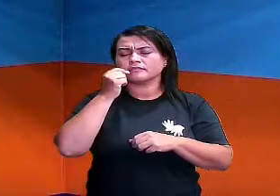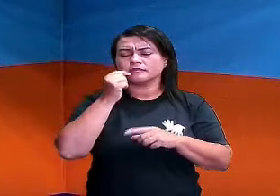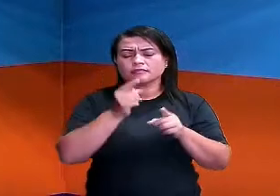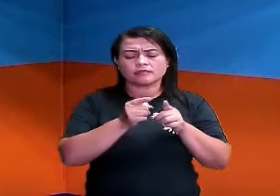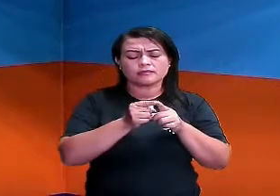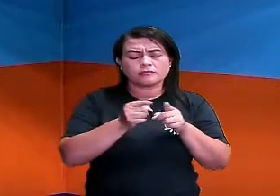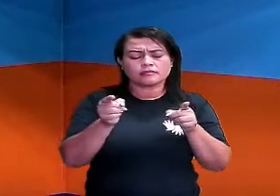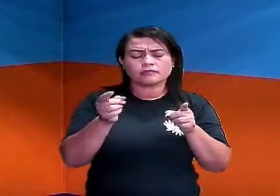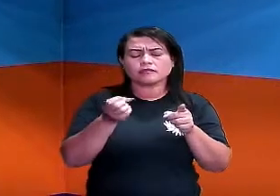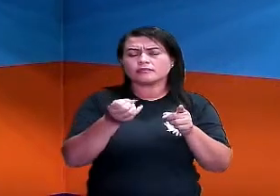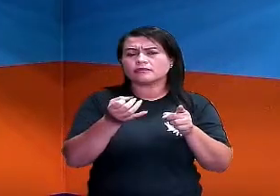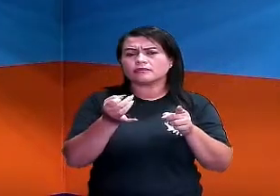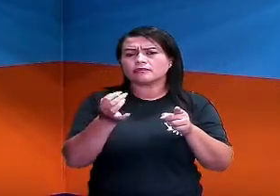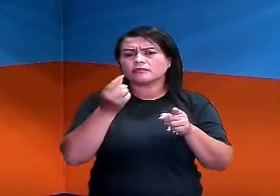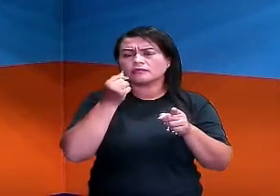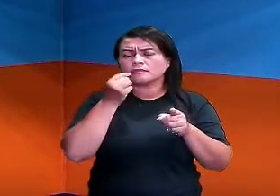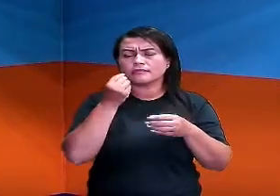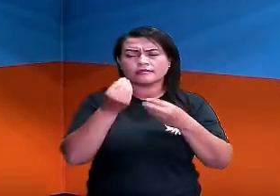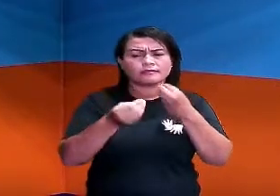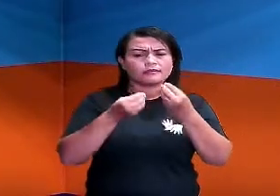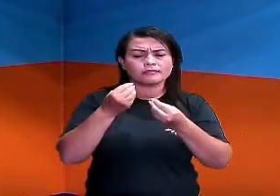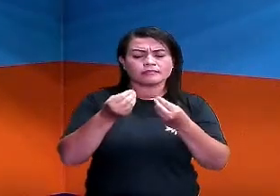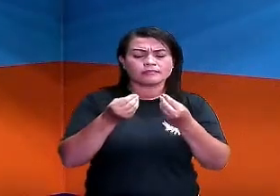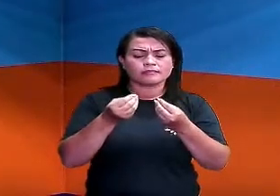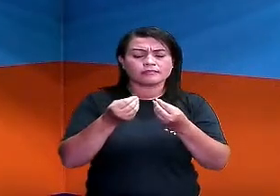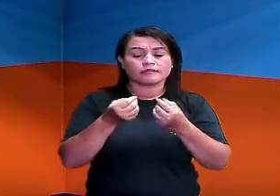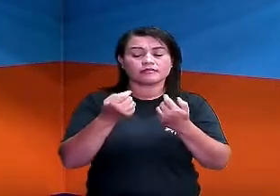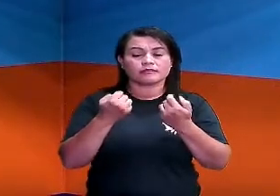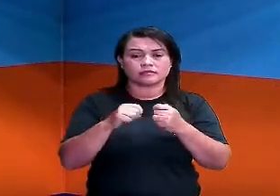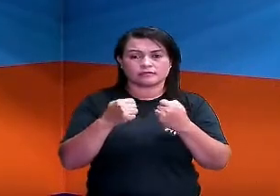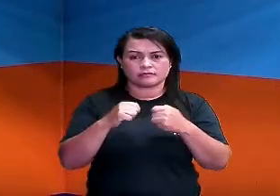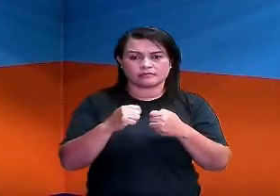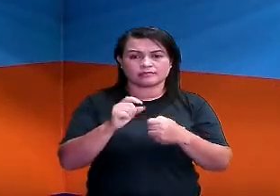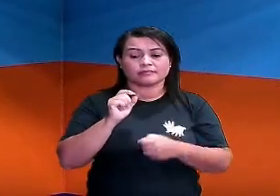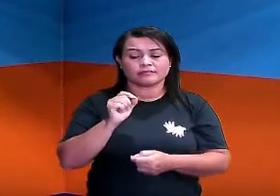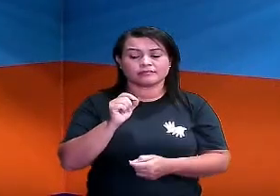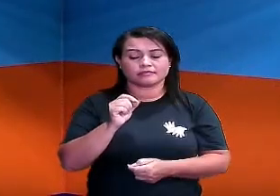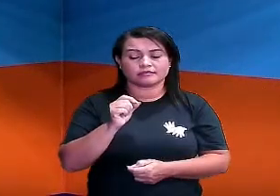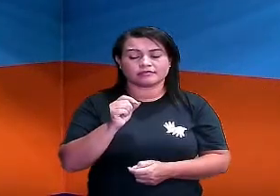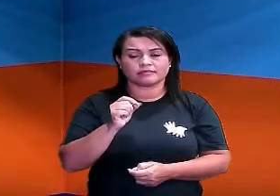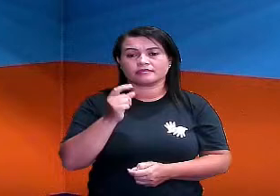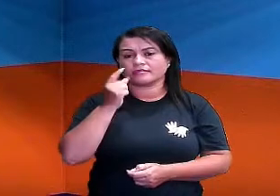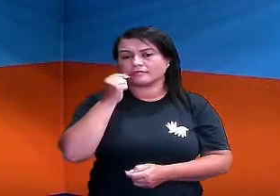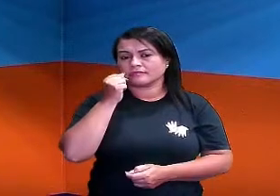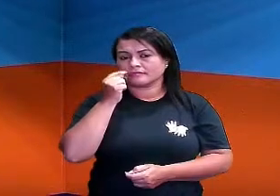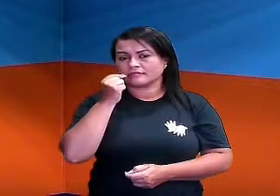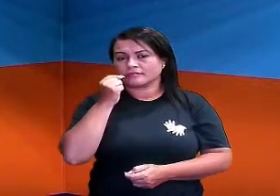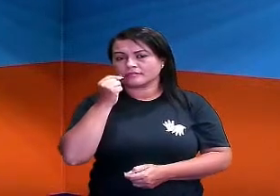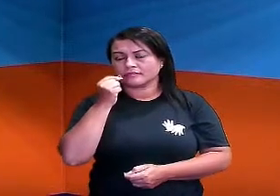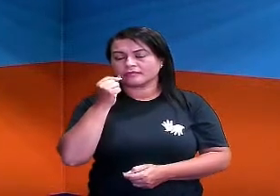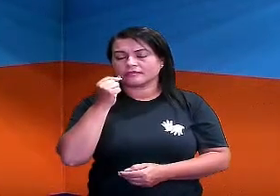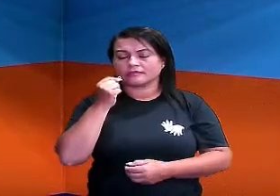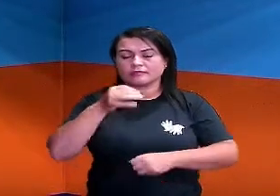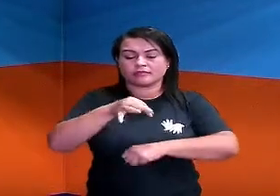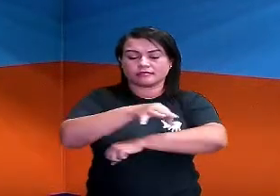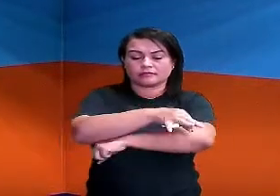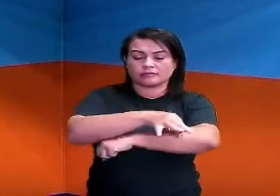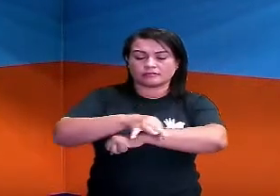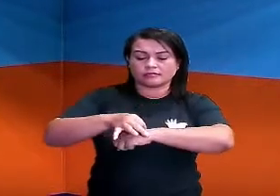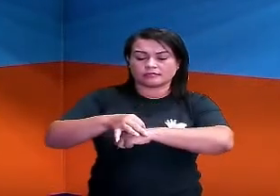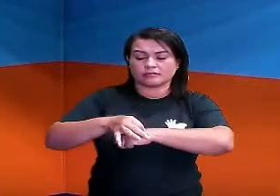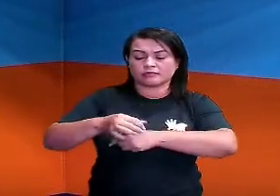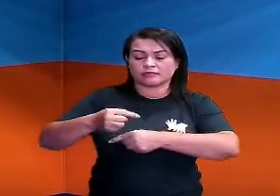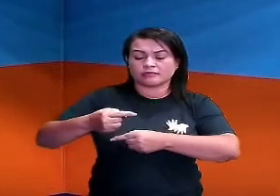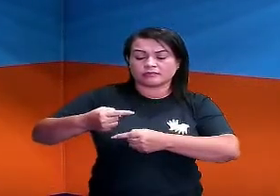como, professora? Eu não sei. Primeiro eu preciso botar o lápis juntinho da régua, né? E aí, cada número